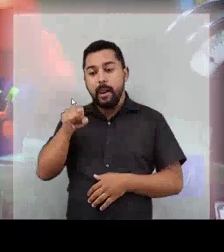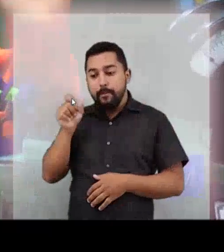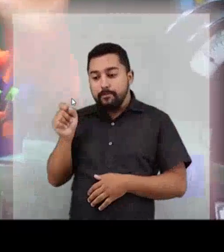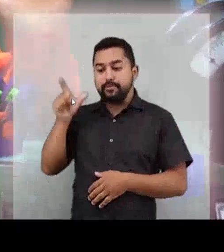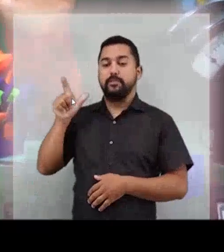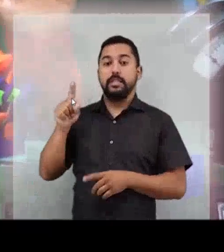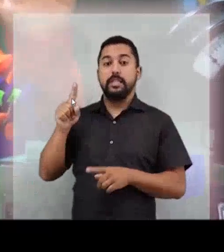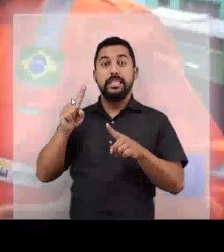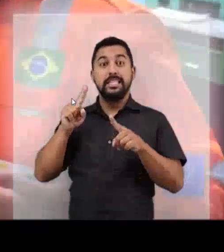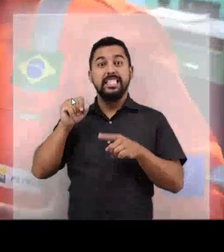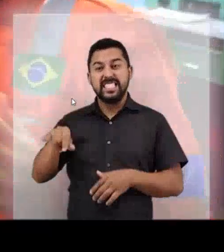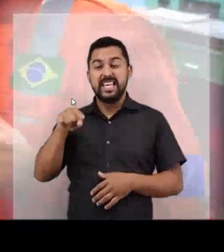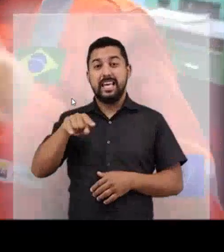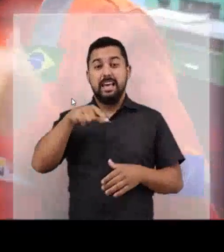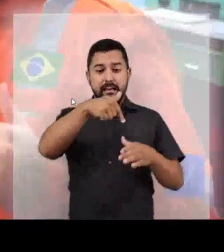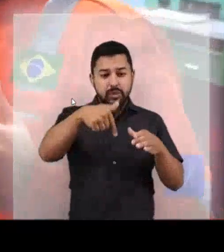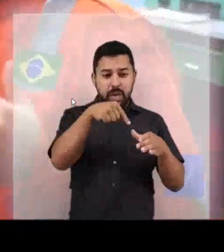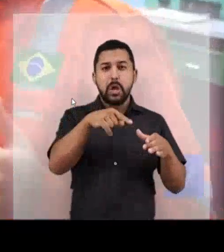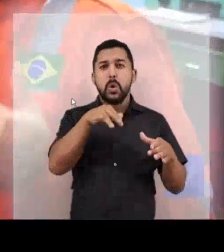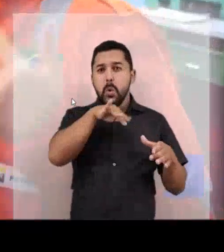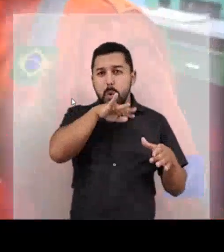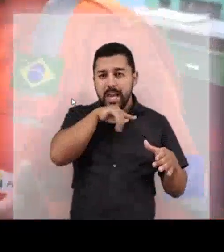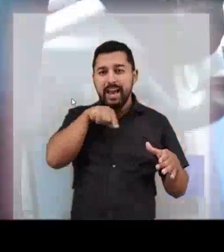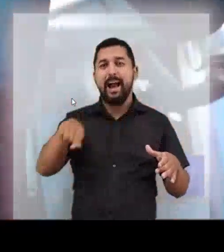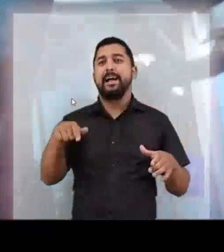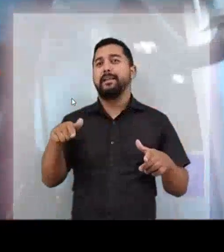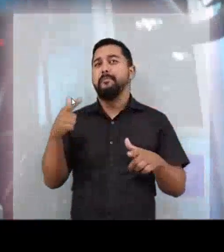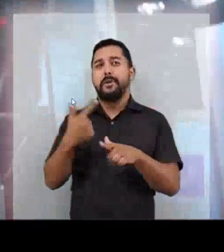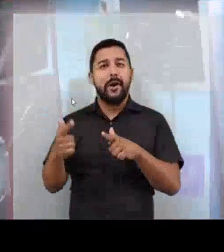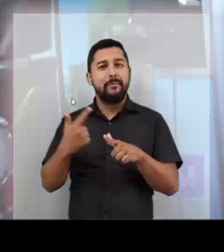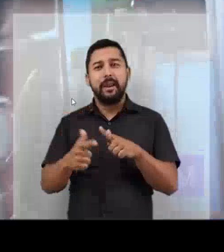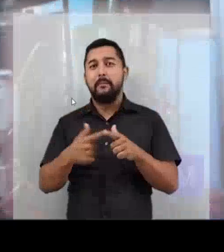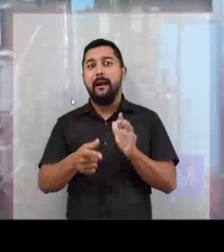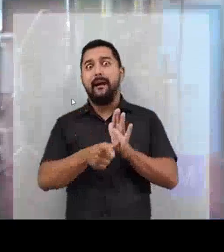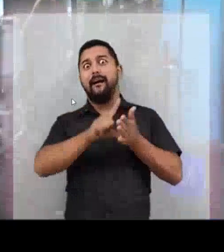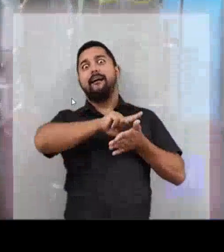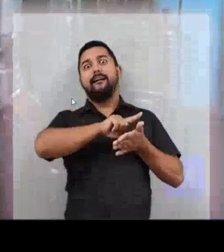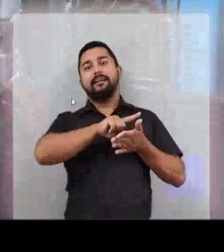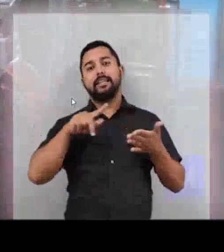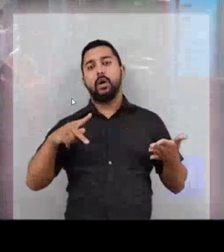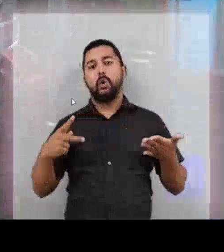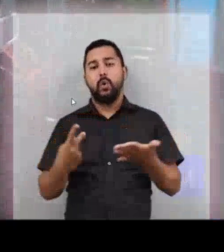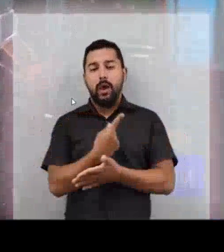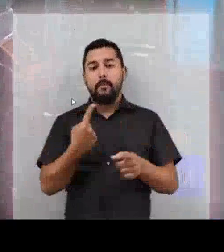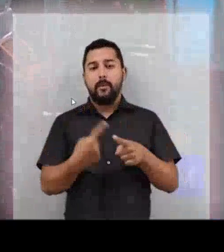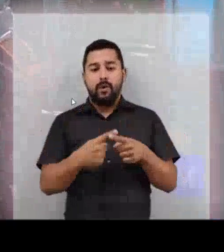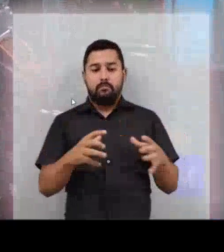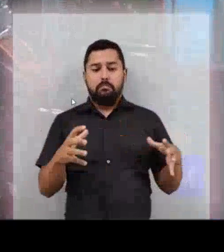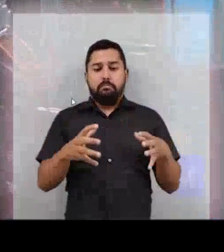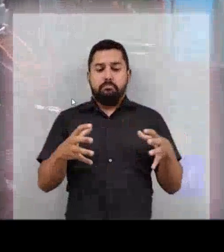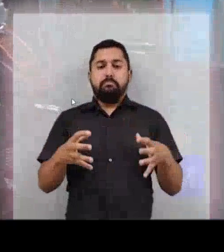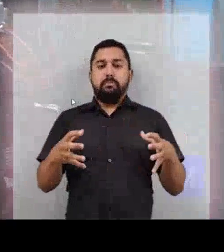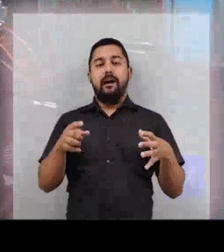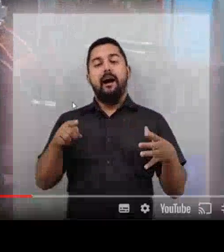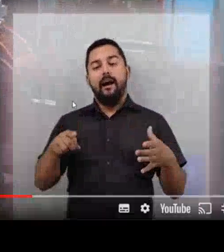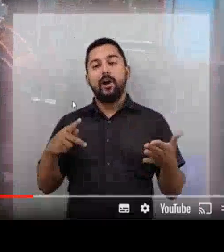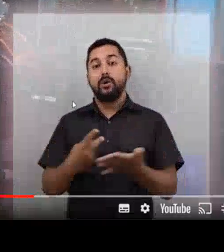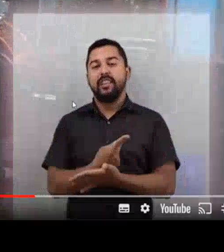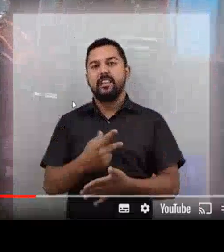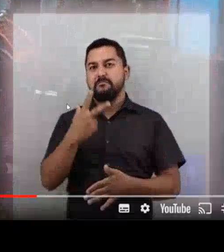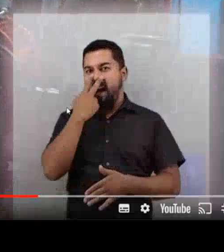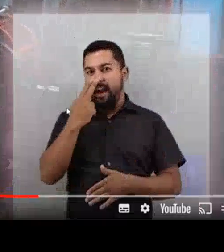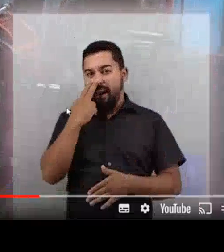vela solta aquela faísca. Mas se a gasolina estiver fora dos padrões da octanagem, ela pode entrar em combustão antes da hora por causa da compressão dos pistões.